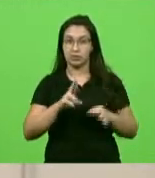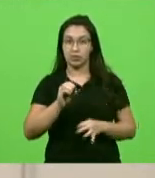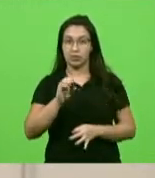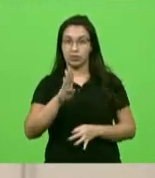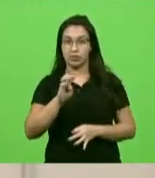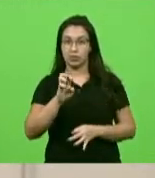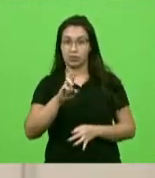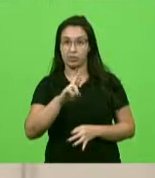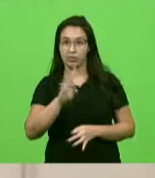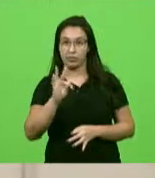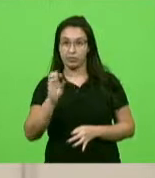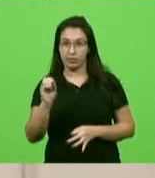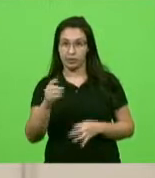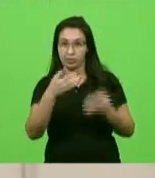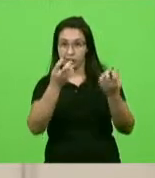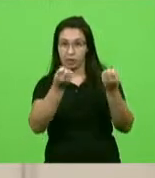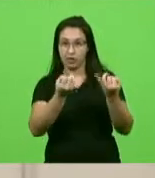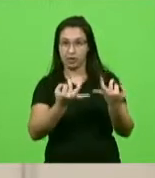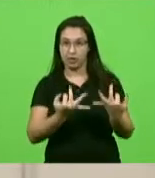Pacheco. Diz ele